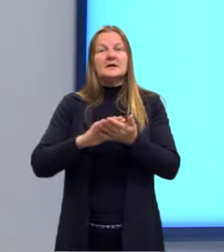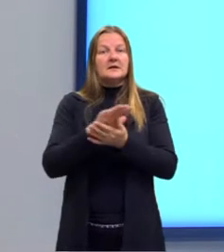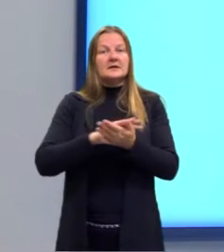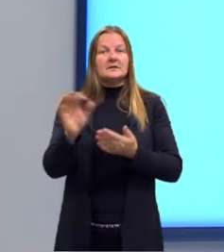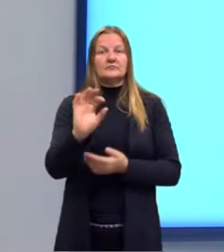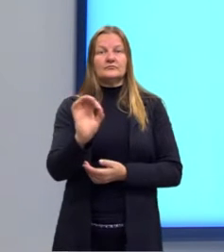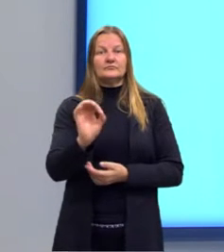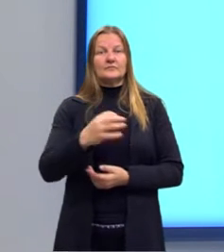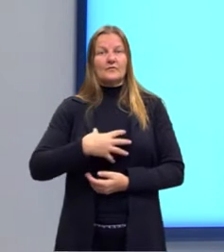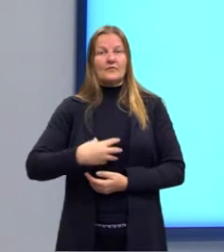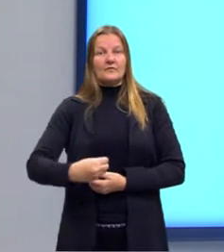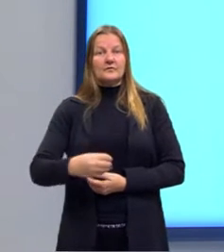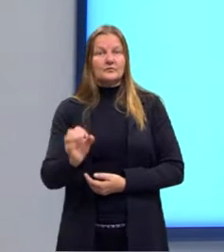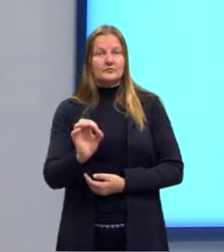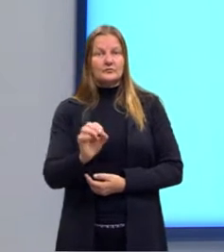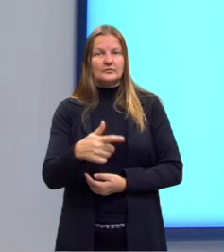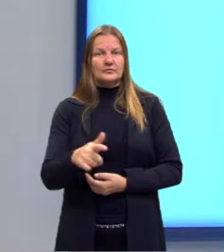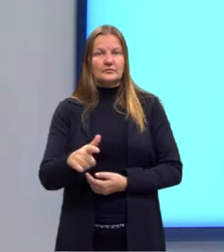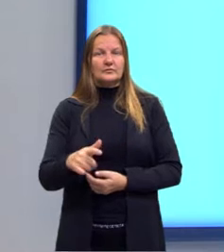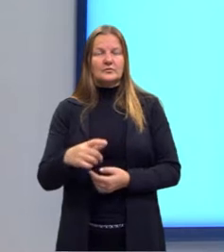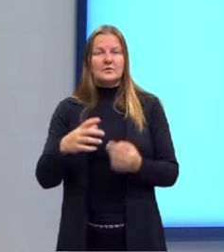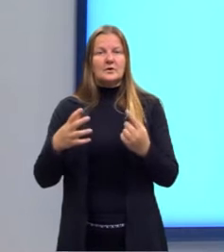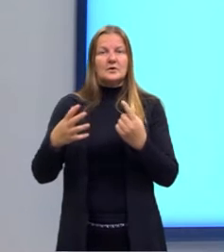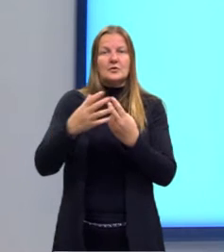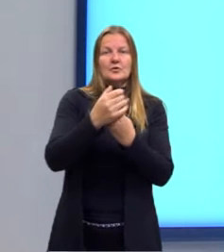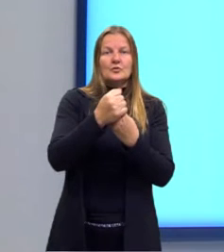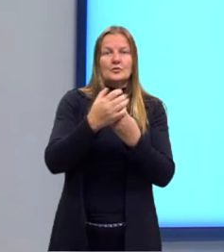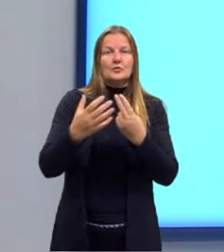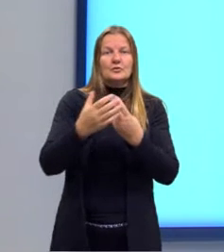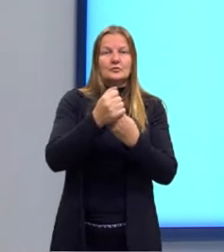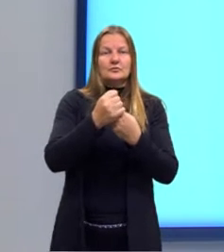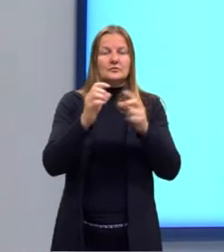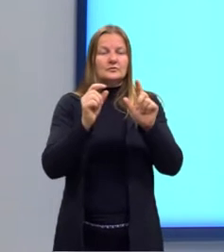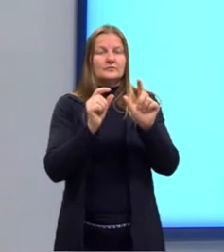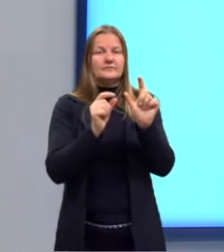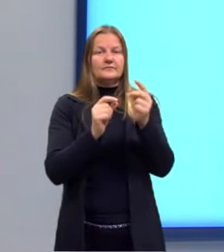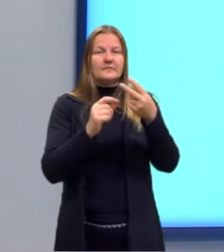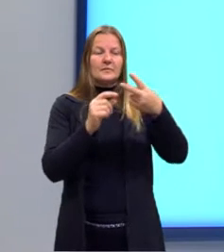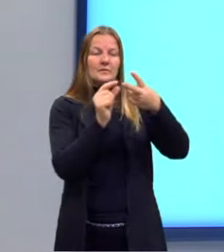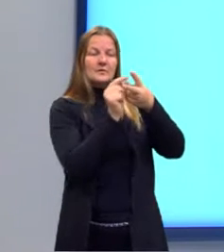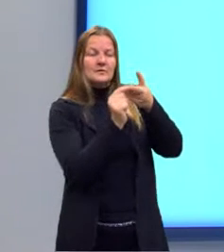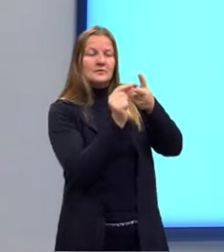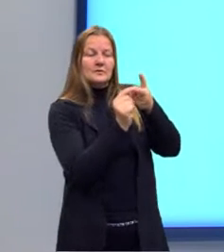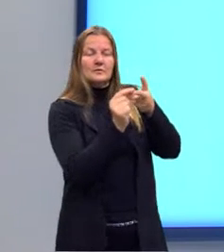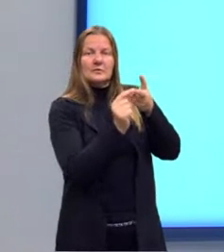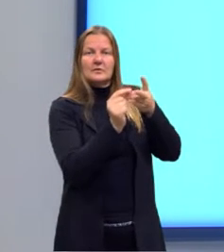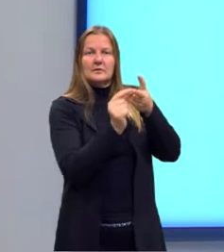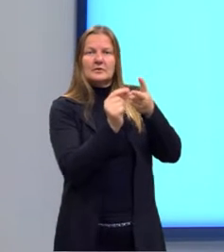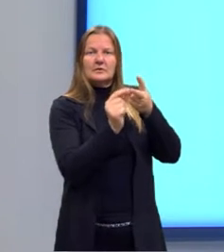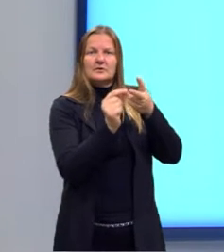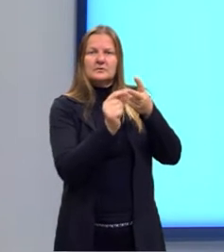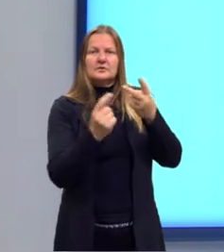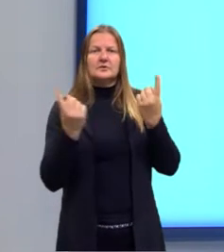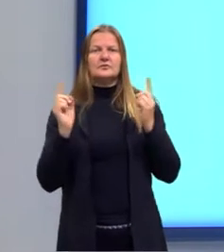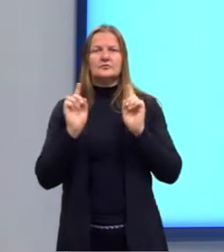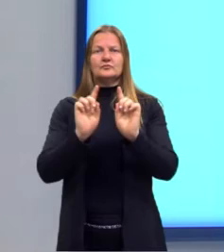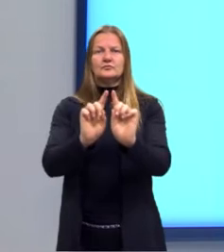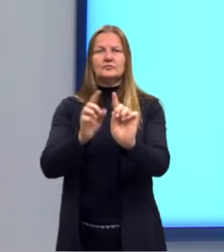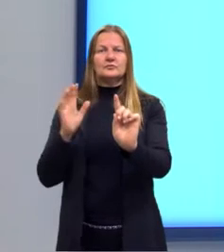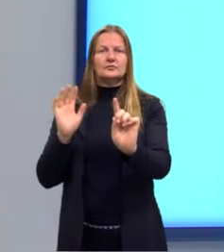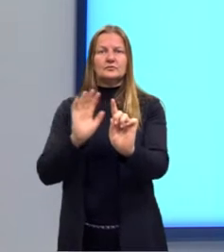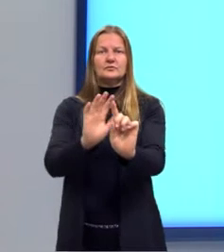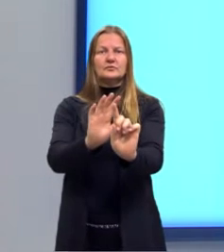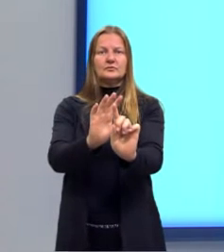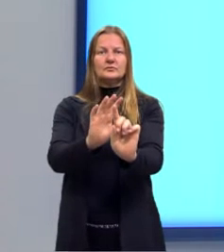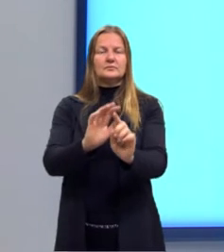presente no filho é determinada por genes recessivos a você já